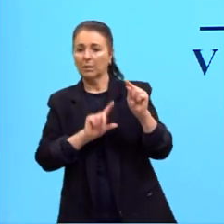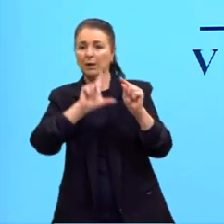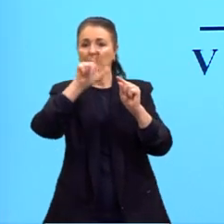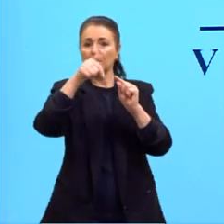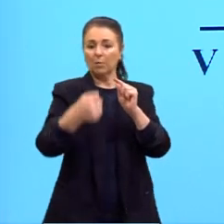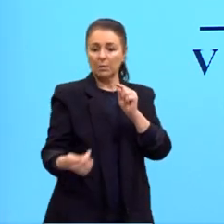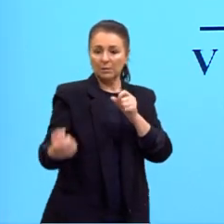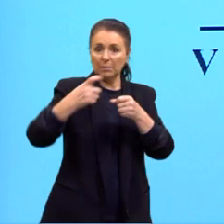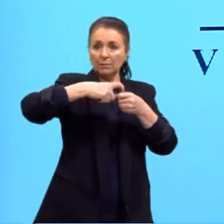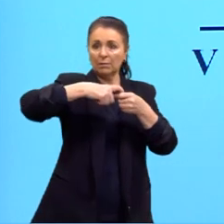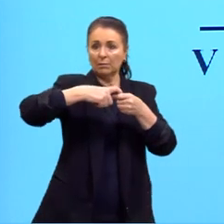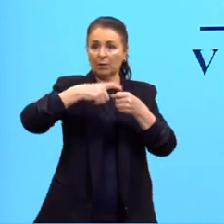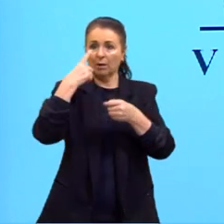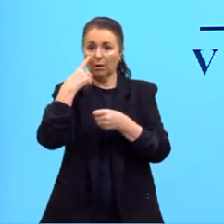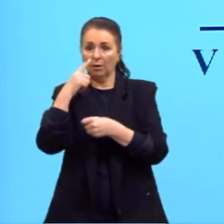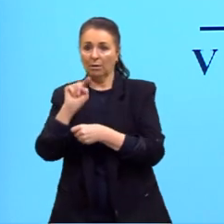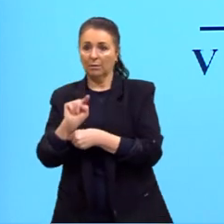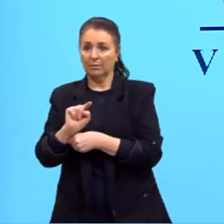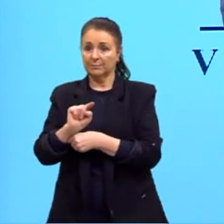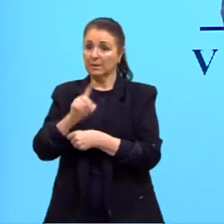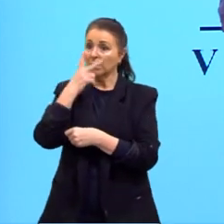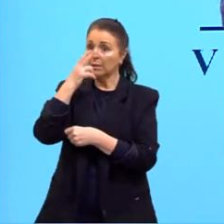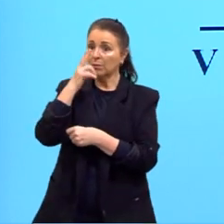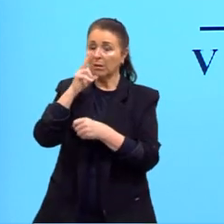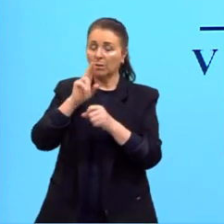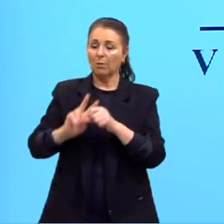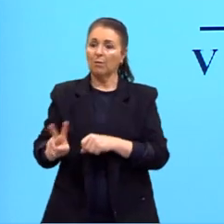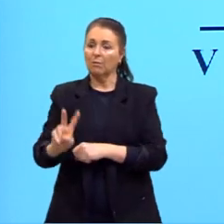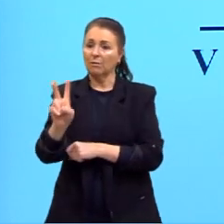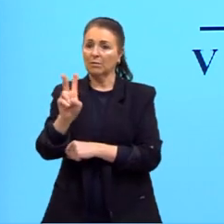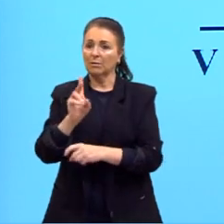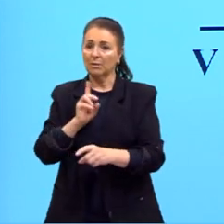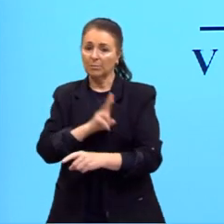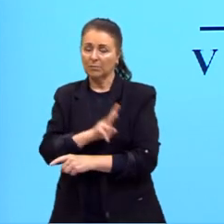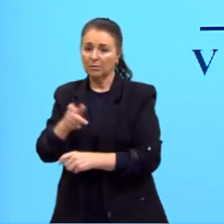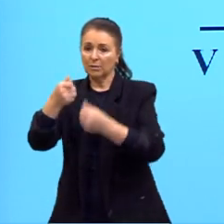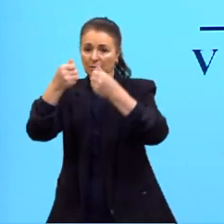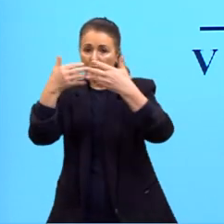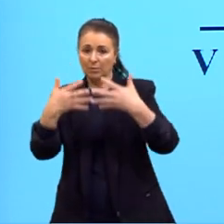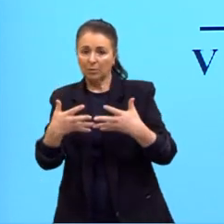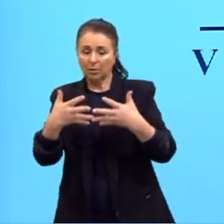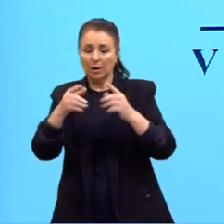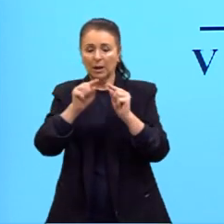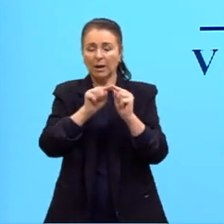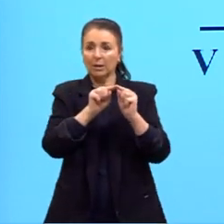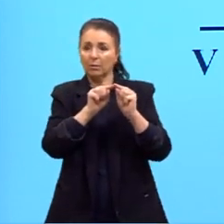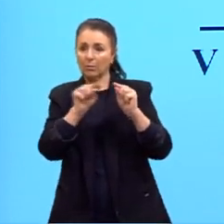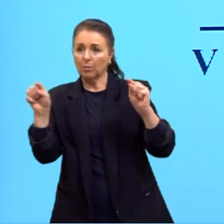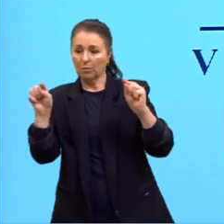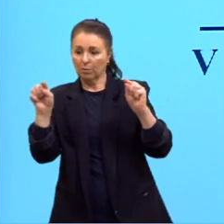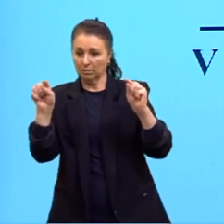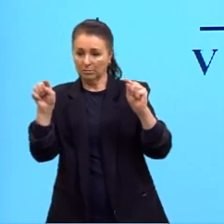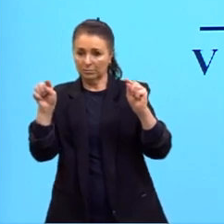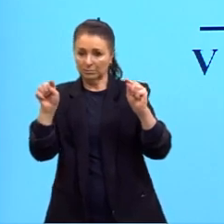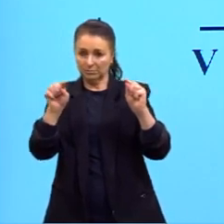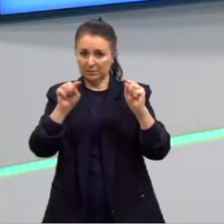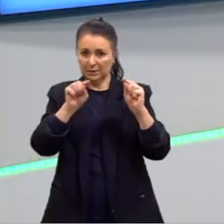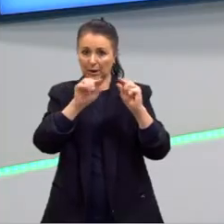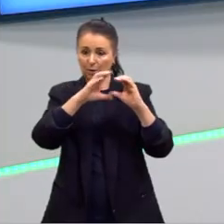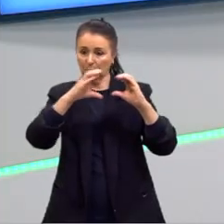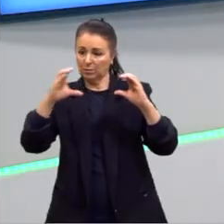essa corrente aqui ela exatamente igual esse valor aqui né O que entrou no circuito vai sair tá